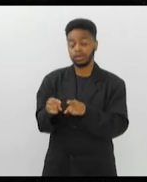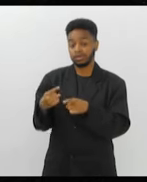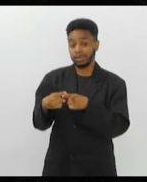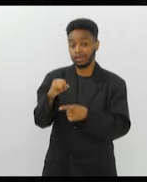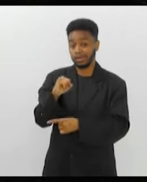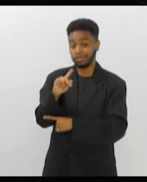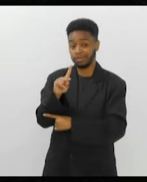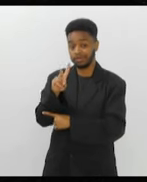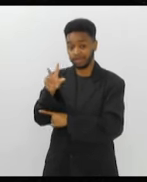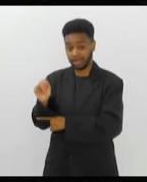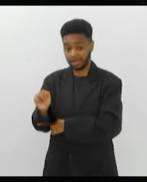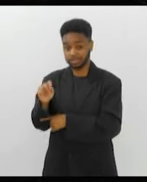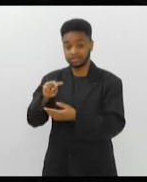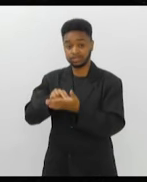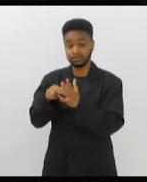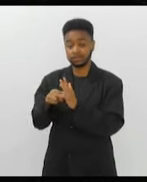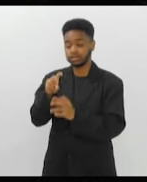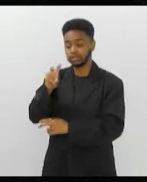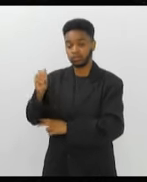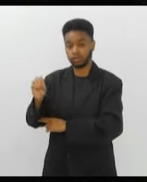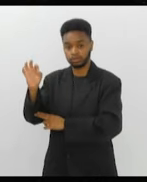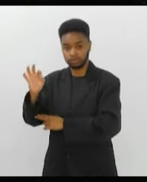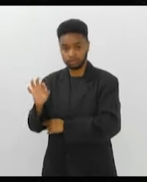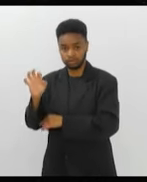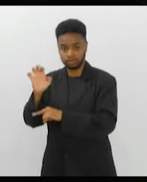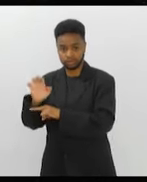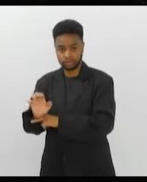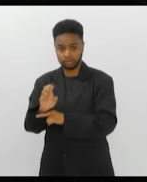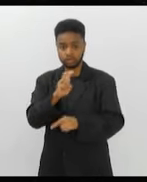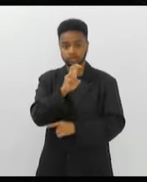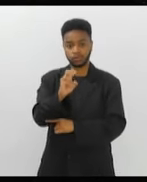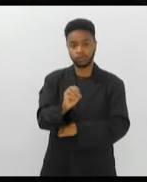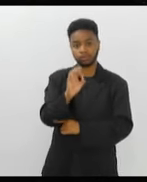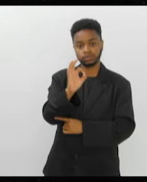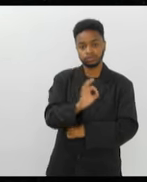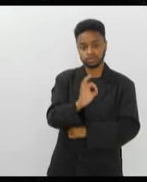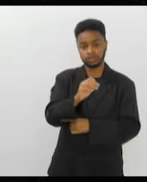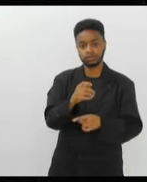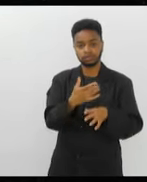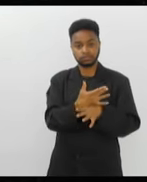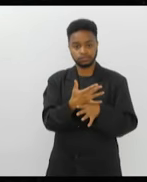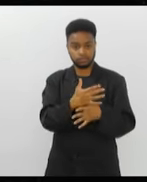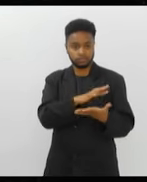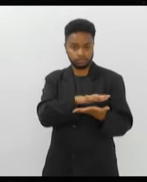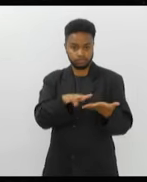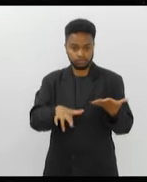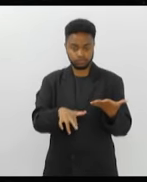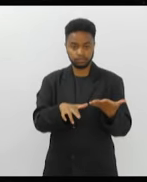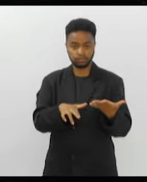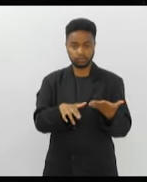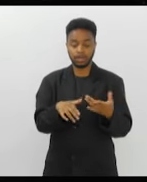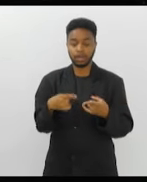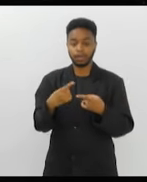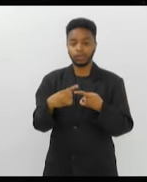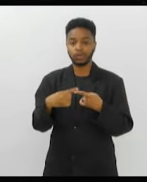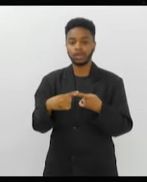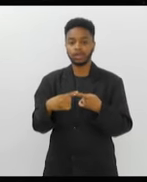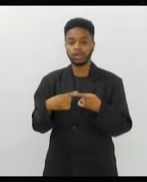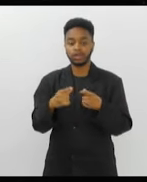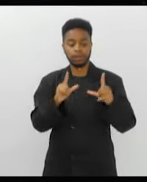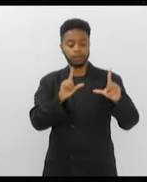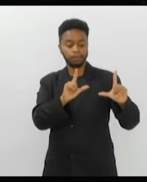é 50% do Estado e 50% do município que emplaca